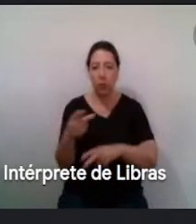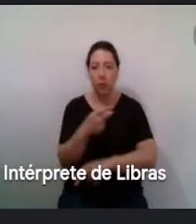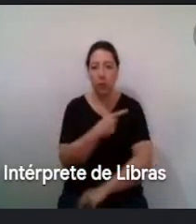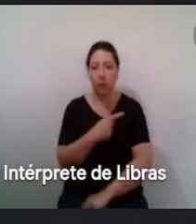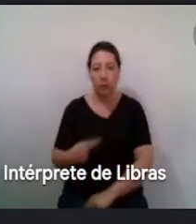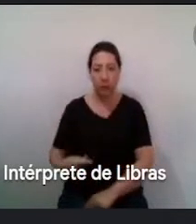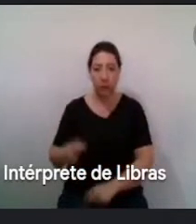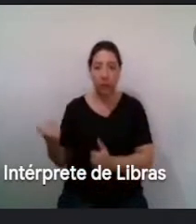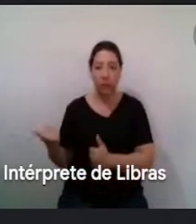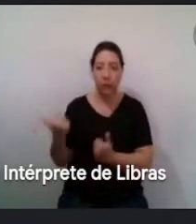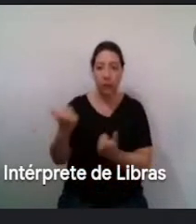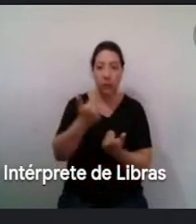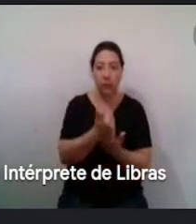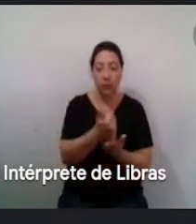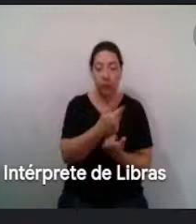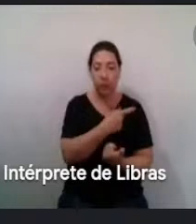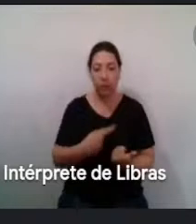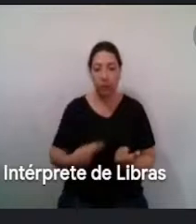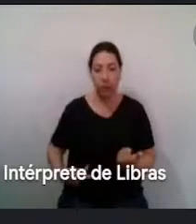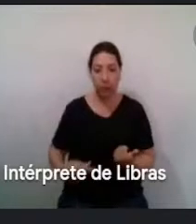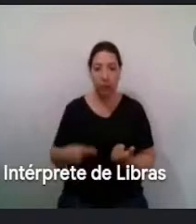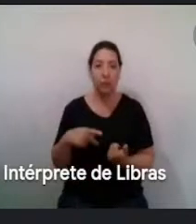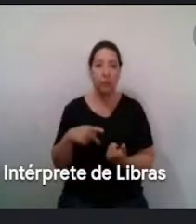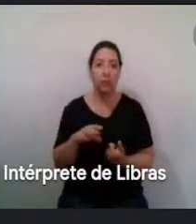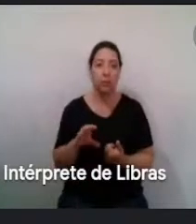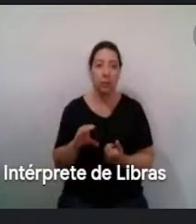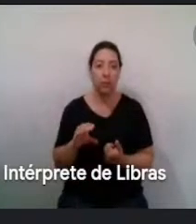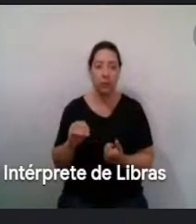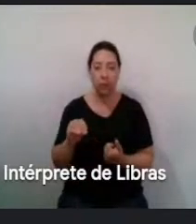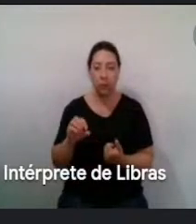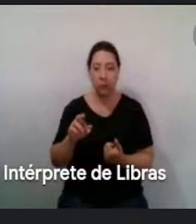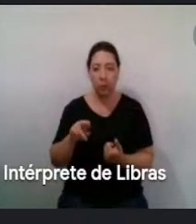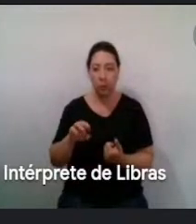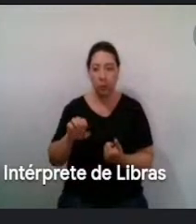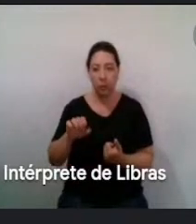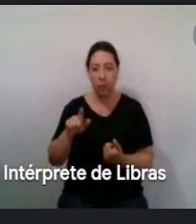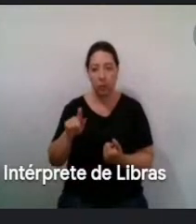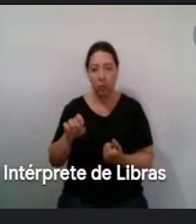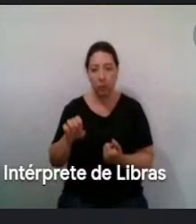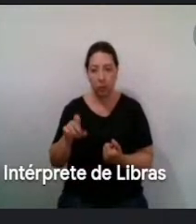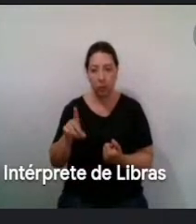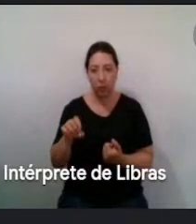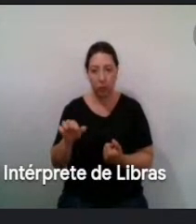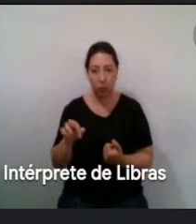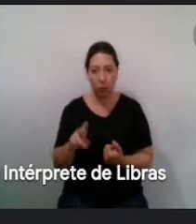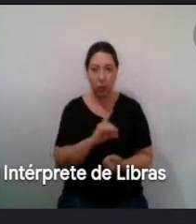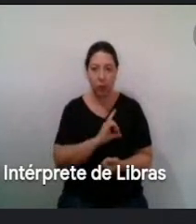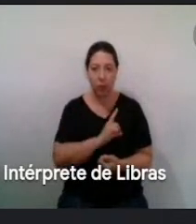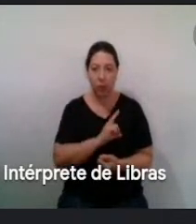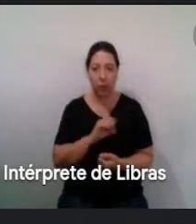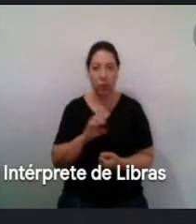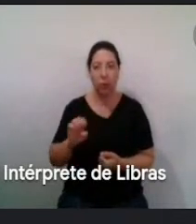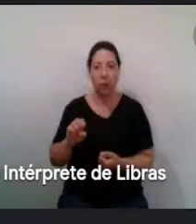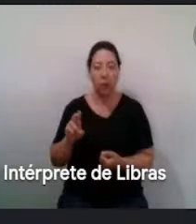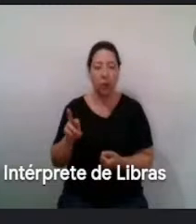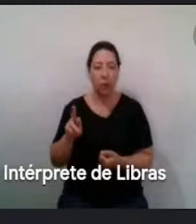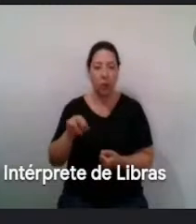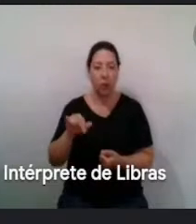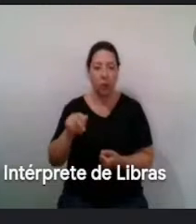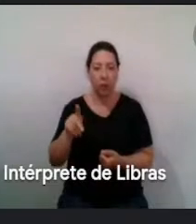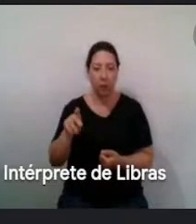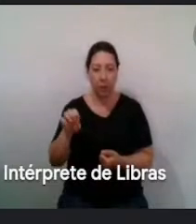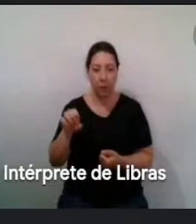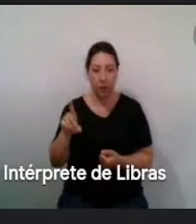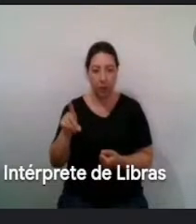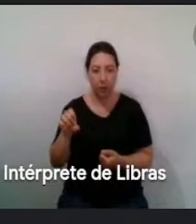vice-corregedor, vice-presidente e corregedor, desembargador Ulisses do Carmo Lomini, para presidir o julgamento feito. E, de antemão, já